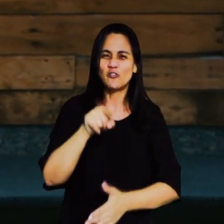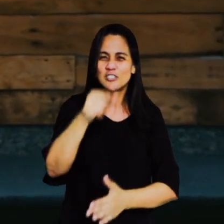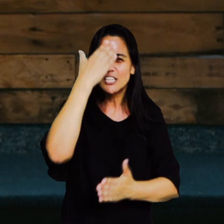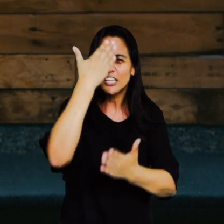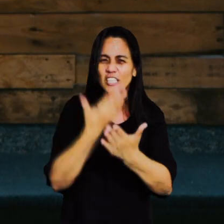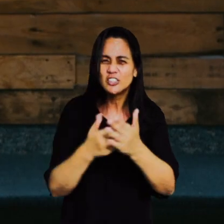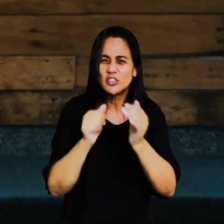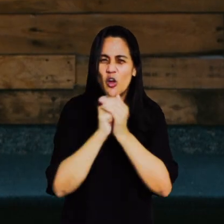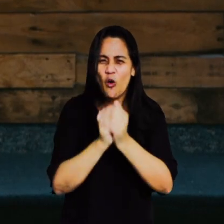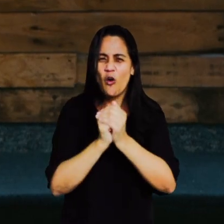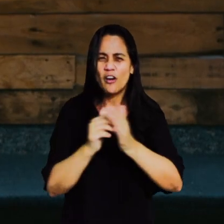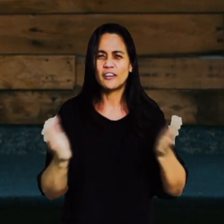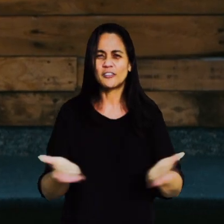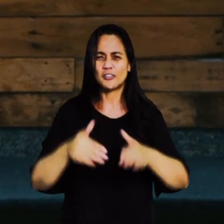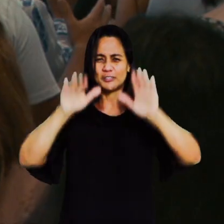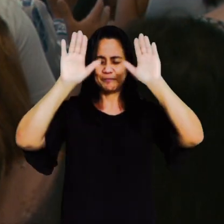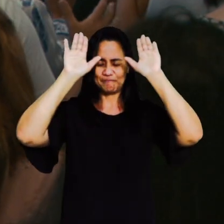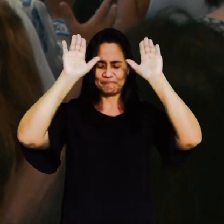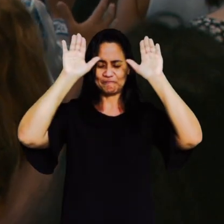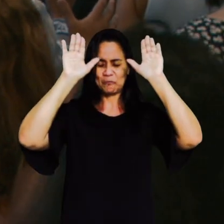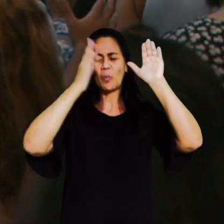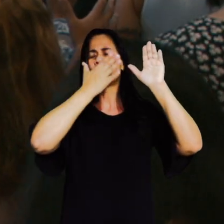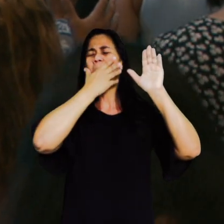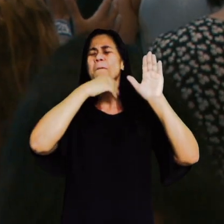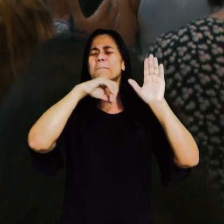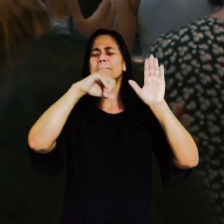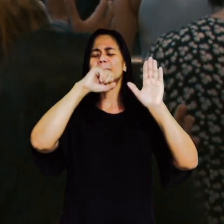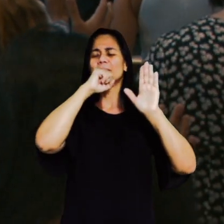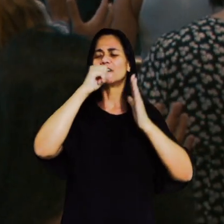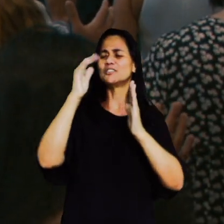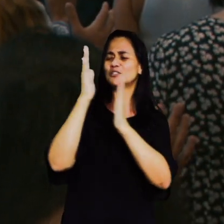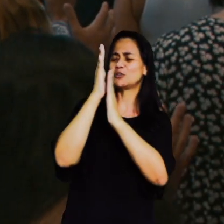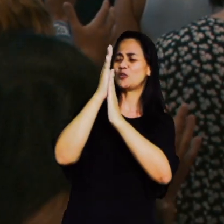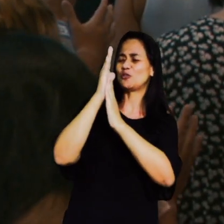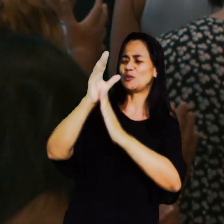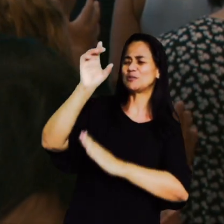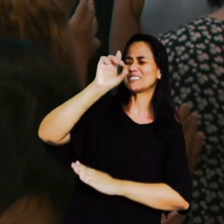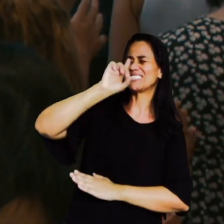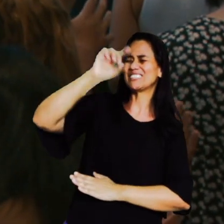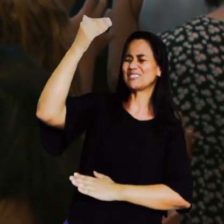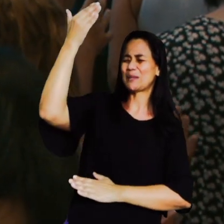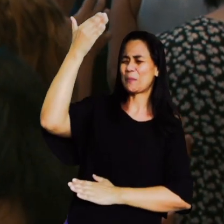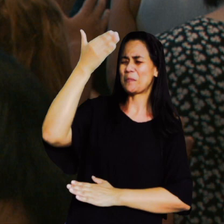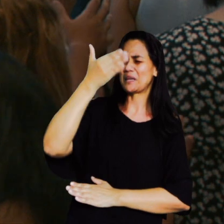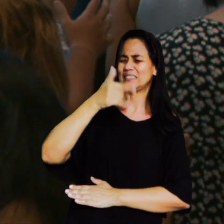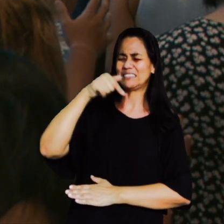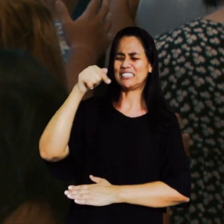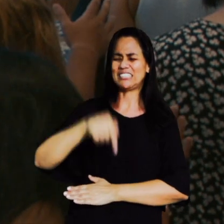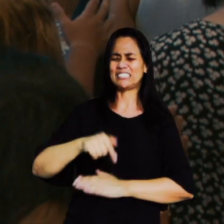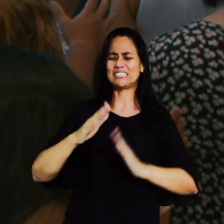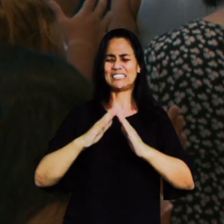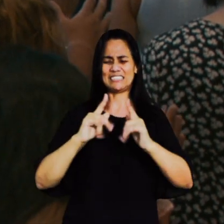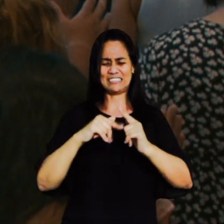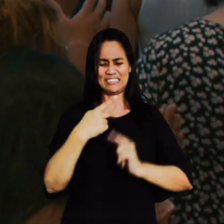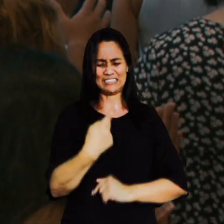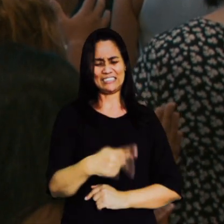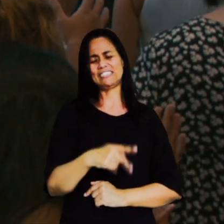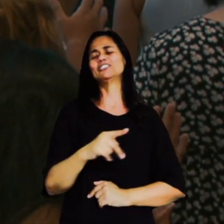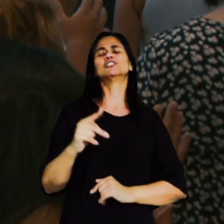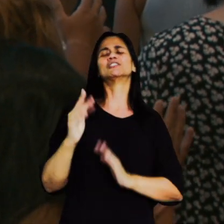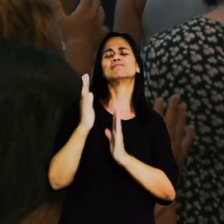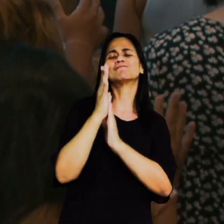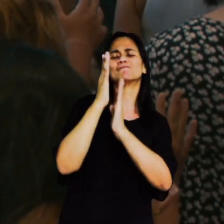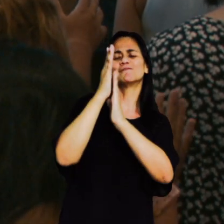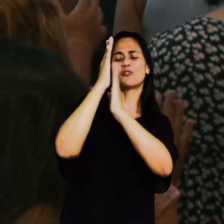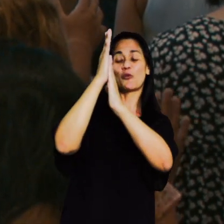e oremos ao Senhor. Pai, te louvamos pela tua presença nesta casa, te louvamos pela salvação em Cristo Jesus,